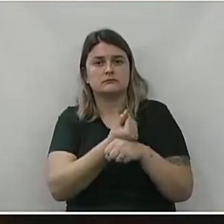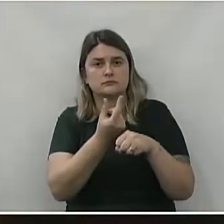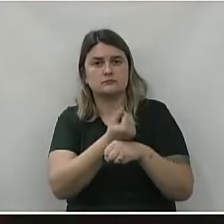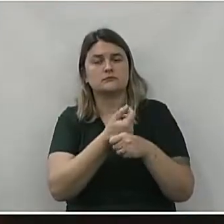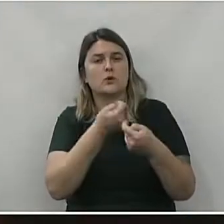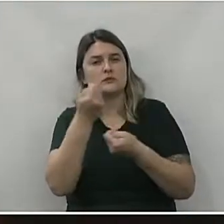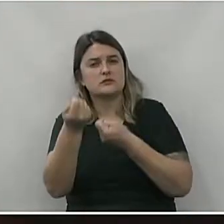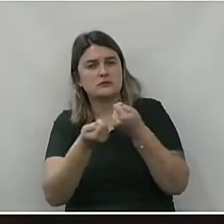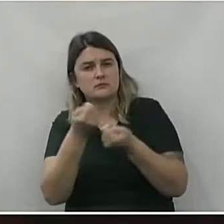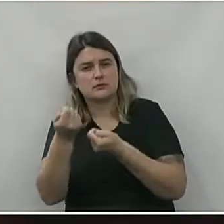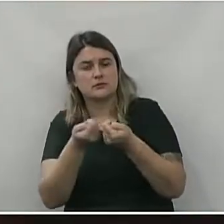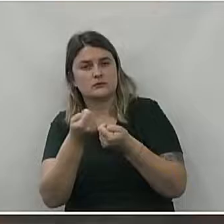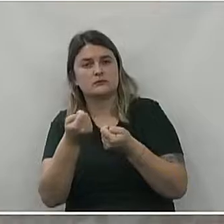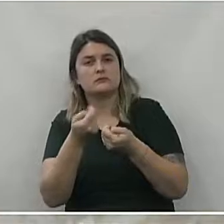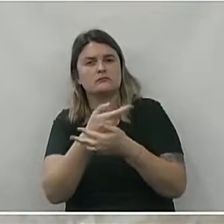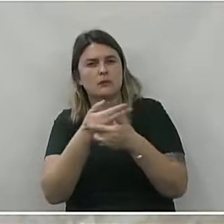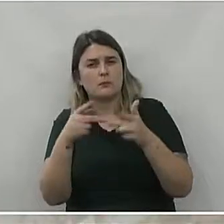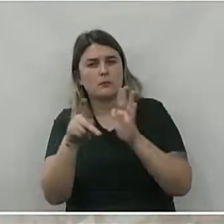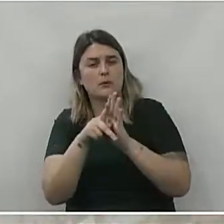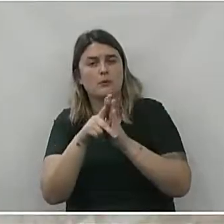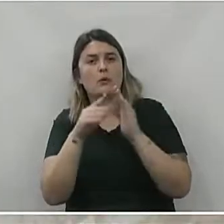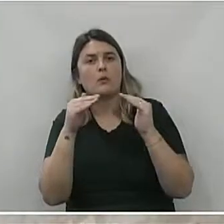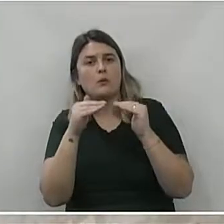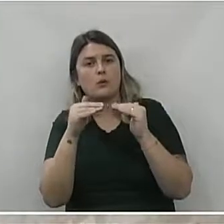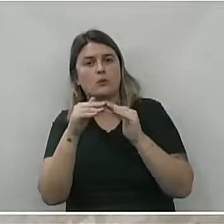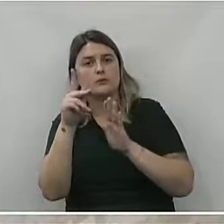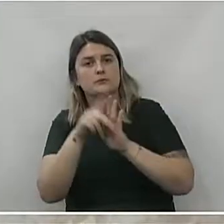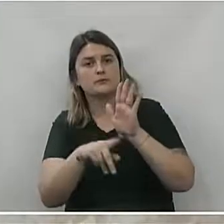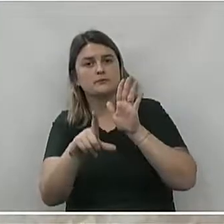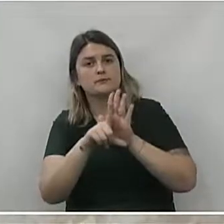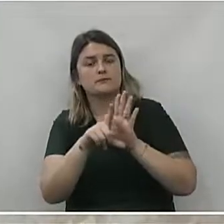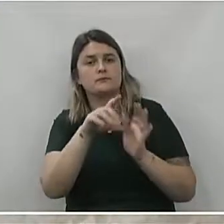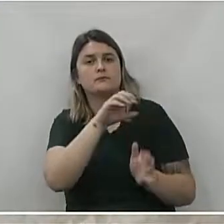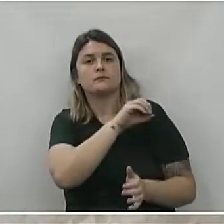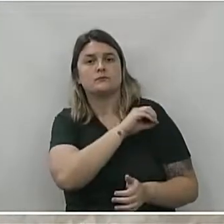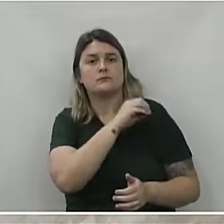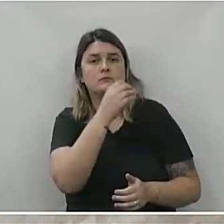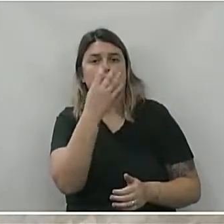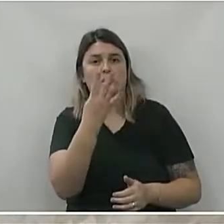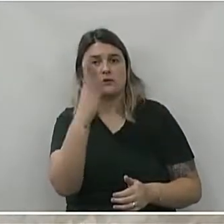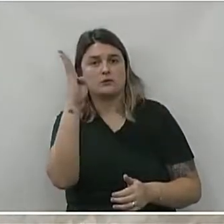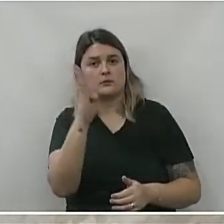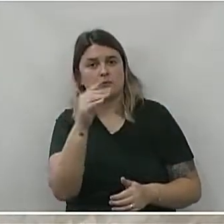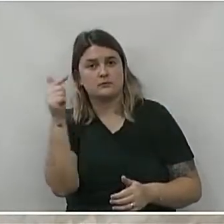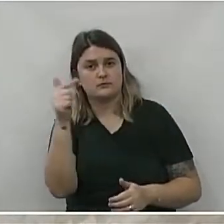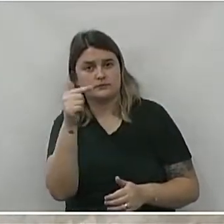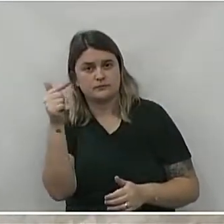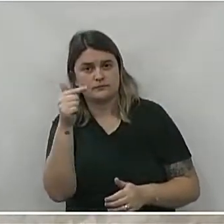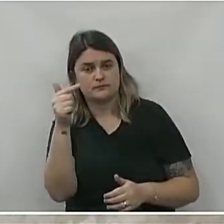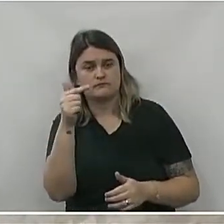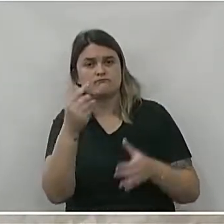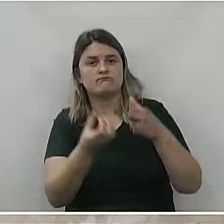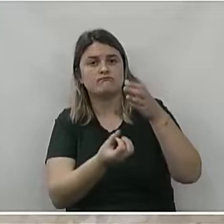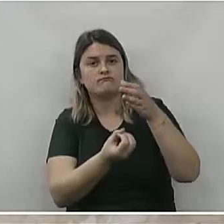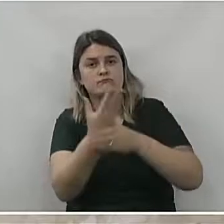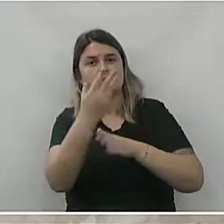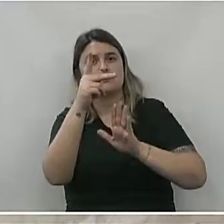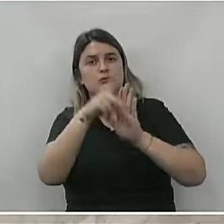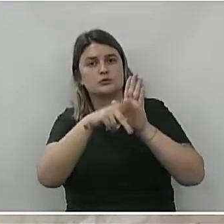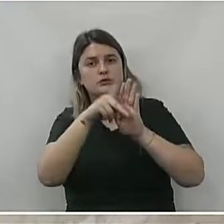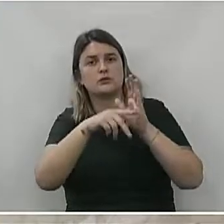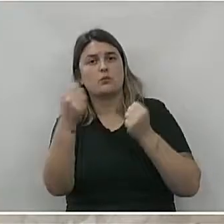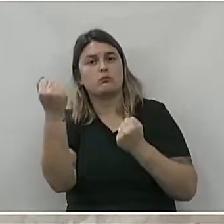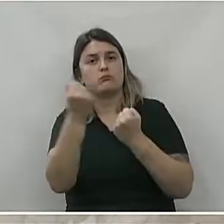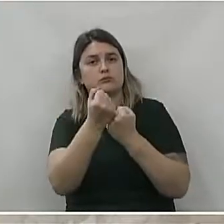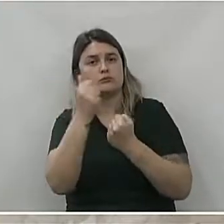Finanças, Orçamento e Patrimônio, favorável ao projeto de lei ordinária de número 4 de 2022. Institui o programa